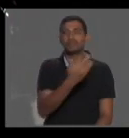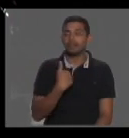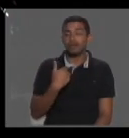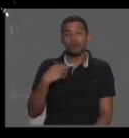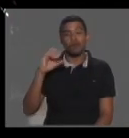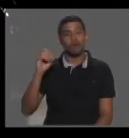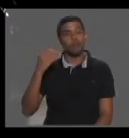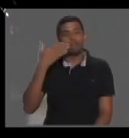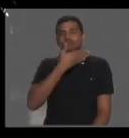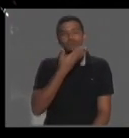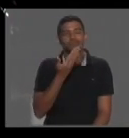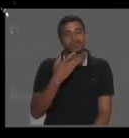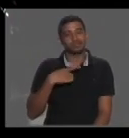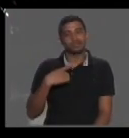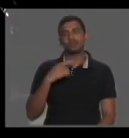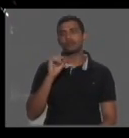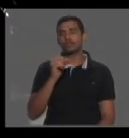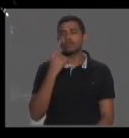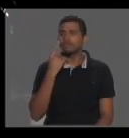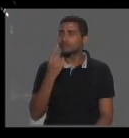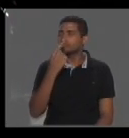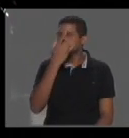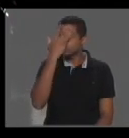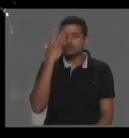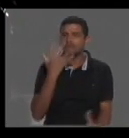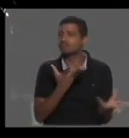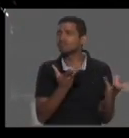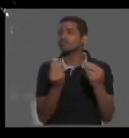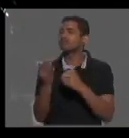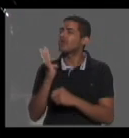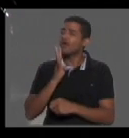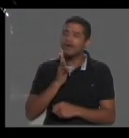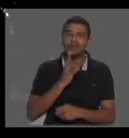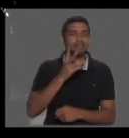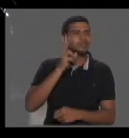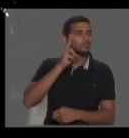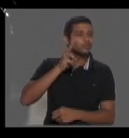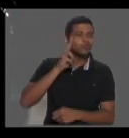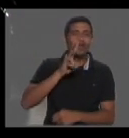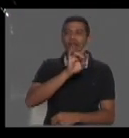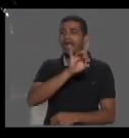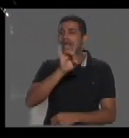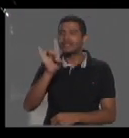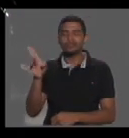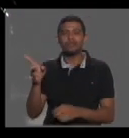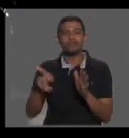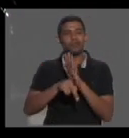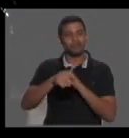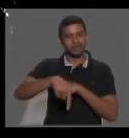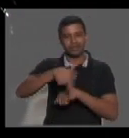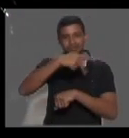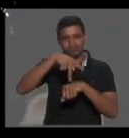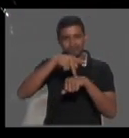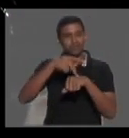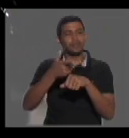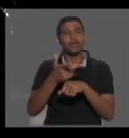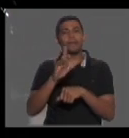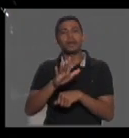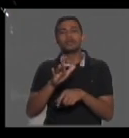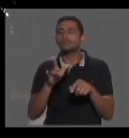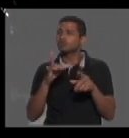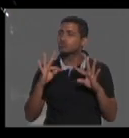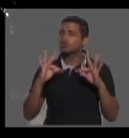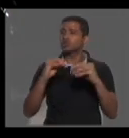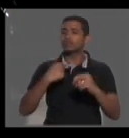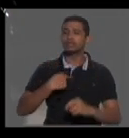eu tive a oportunidade de, enfim, conhecer pessoas, comunidades, histórias desse país e, ao mesmo tempo que eu conhecia